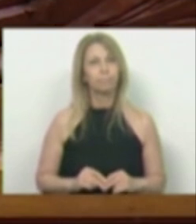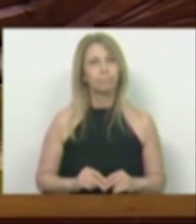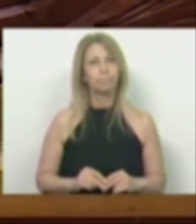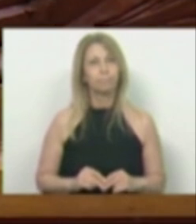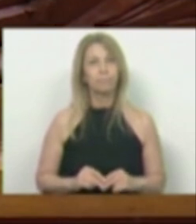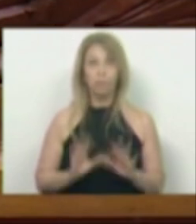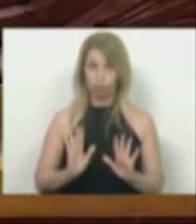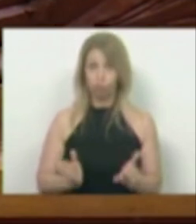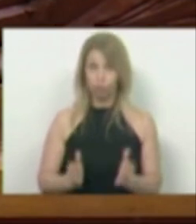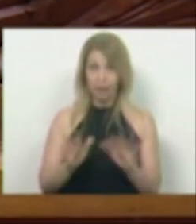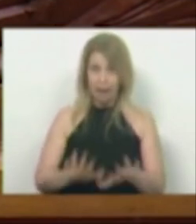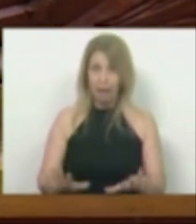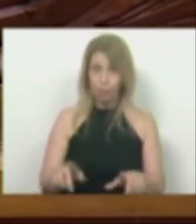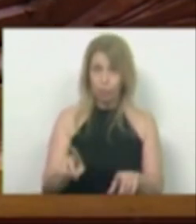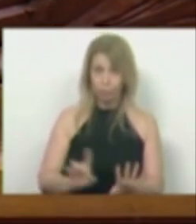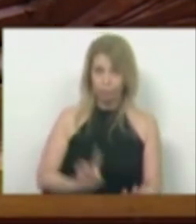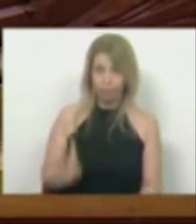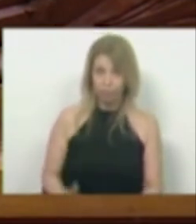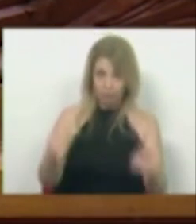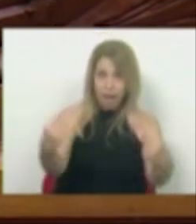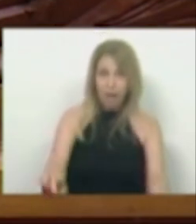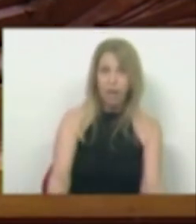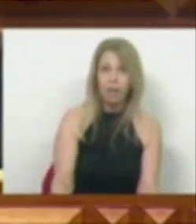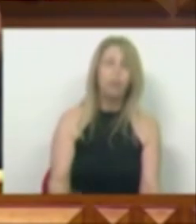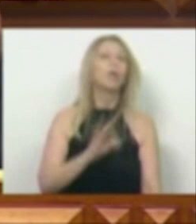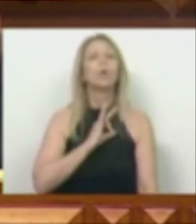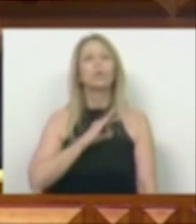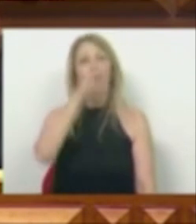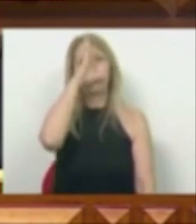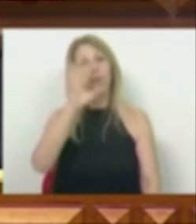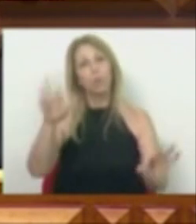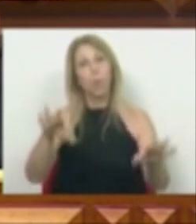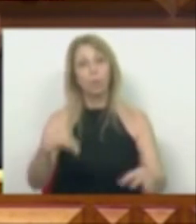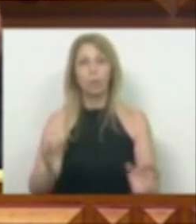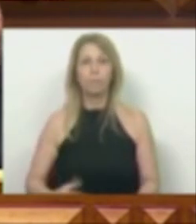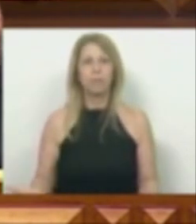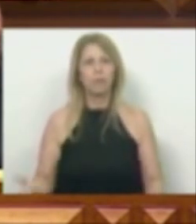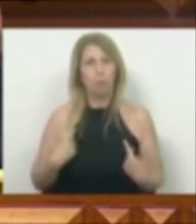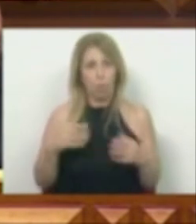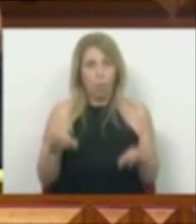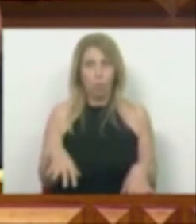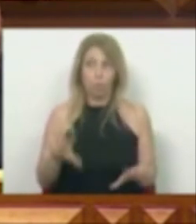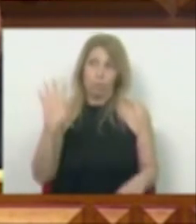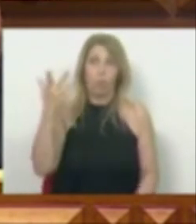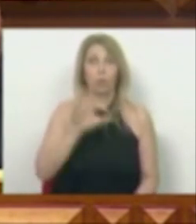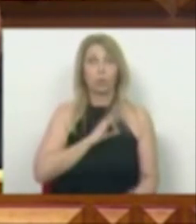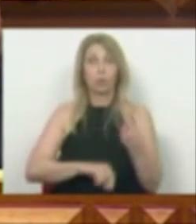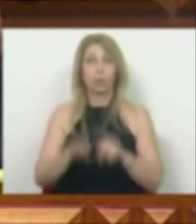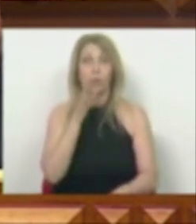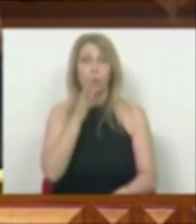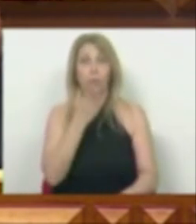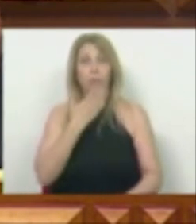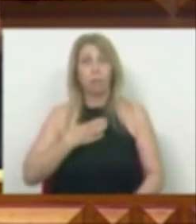Já estão mais calmos? O Sr. Ministro tem de concluir. Eu tenho que concluir quando os senhores deputados também derem essa